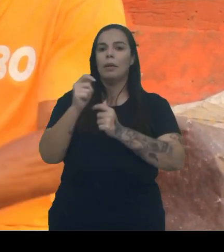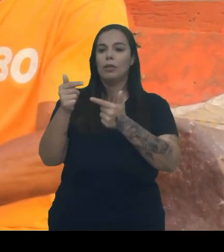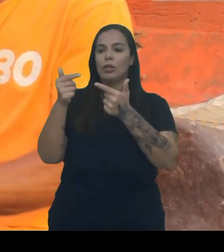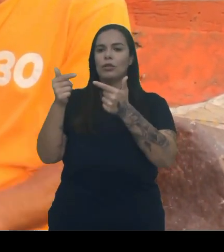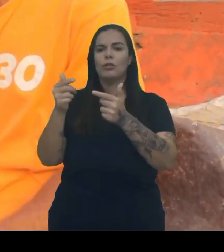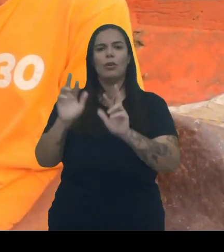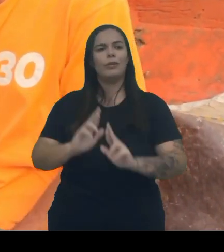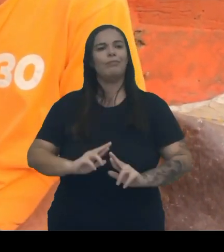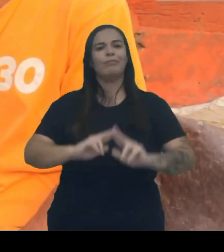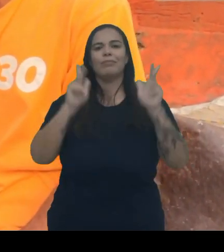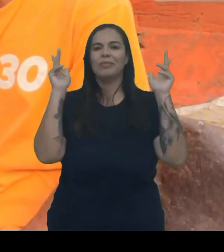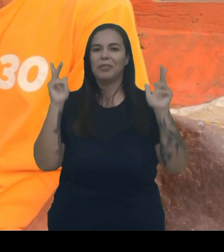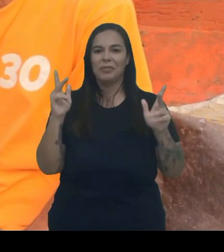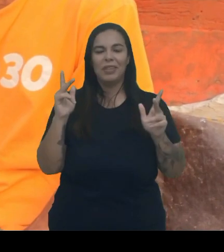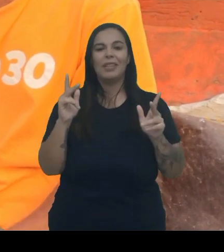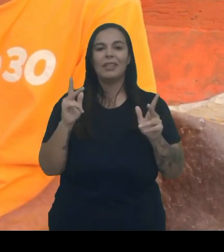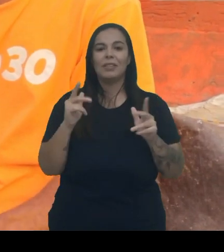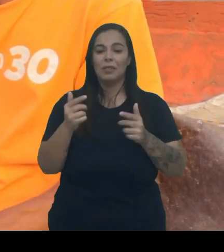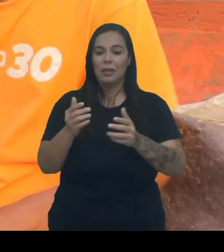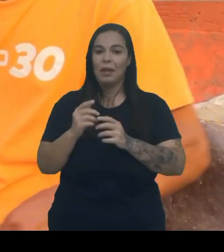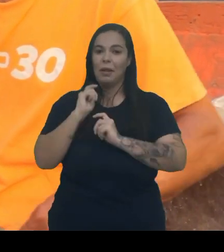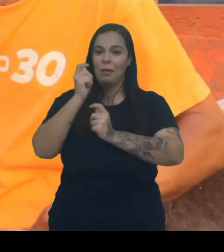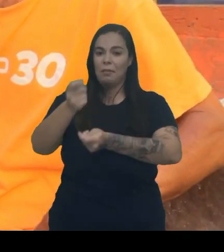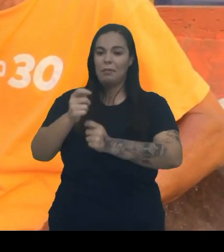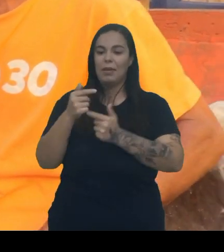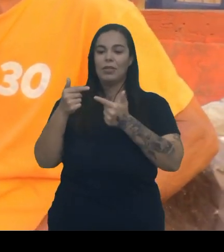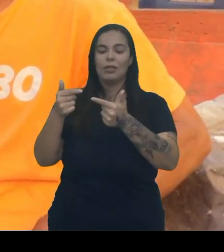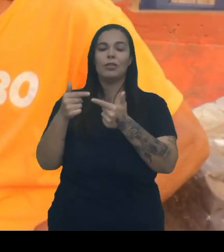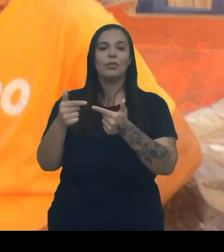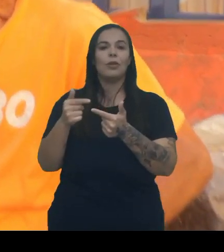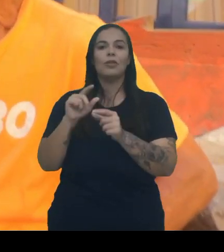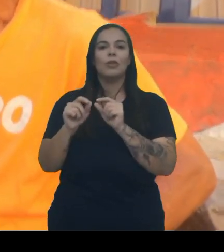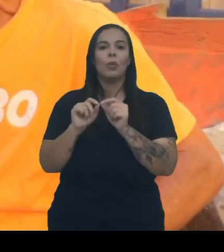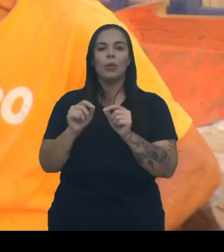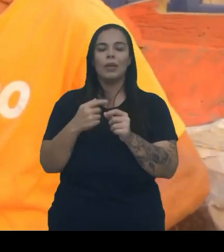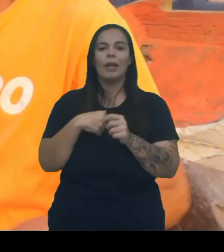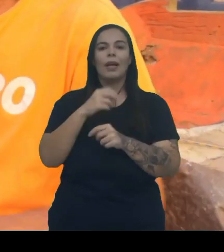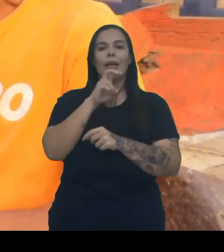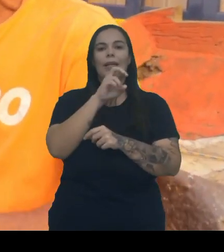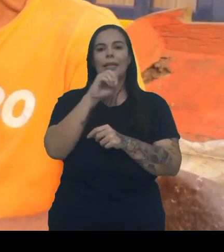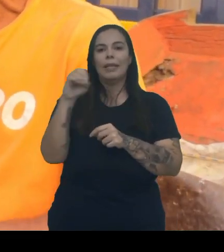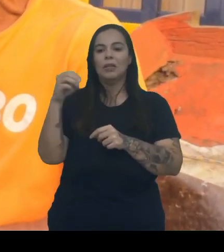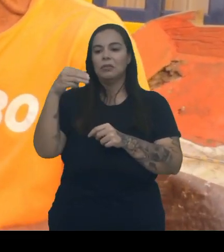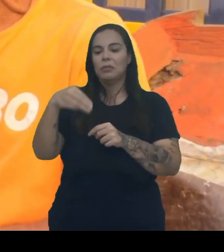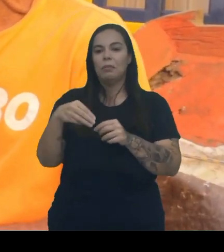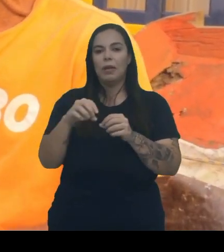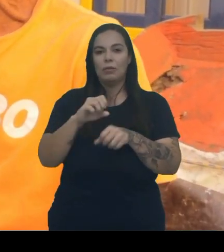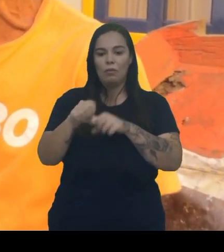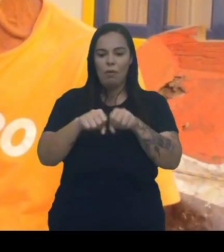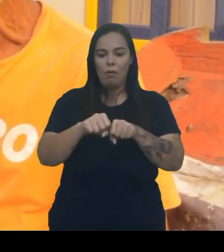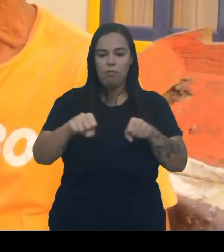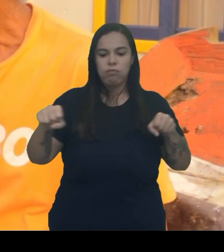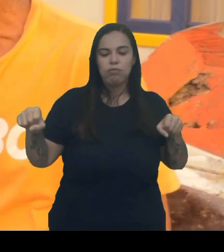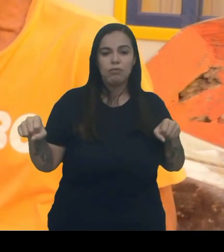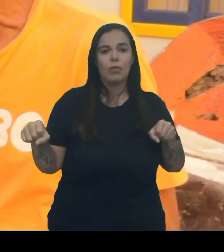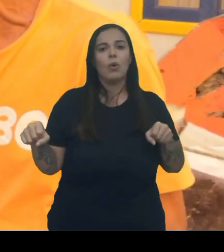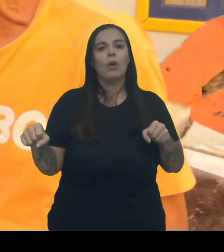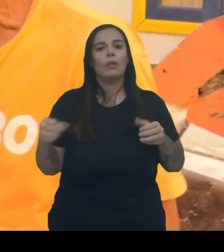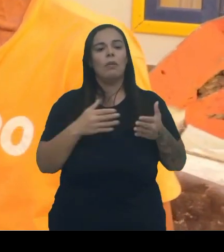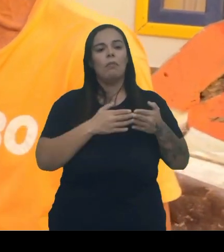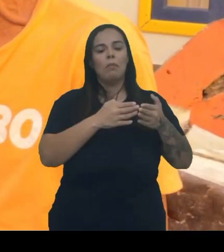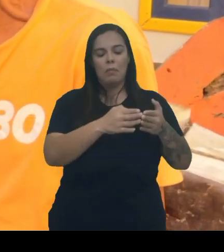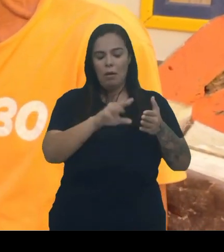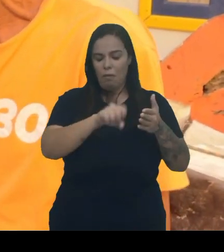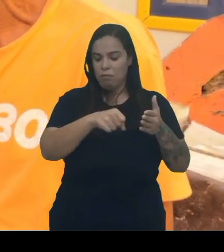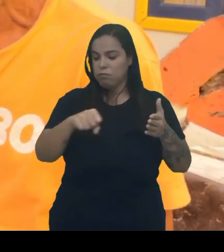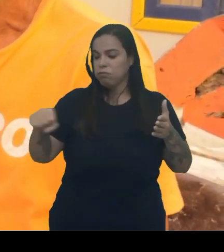sorte, não tem nada a ver com isso aqui. A pesca sorte, a gente bota assim, 500, 600 metros de corda, vai para fora, e um sozinho mesmo